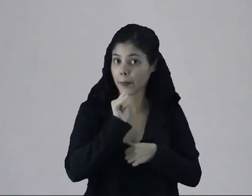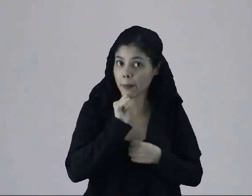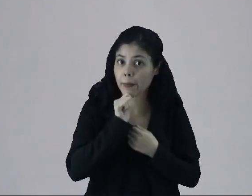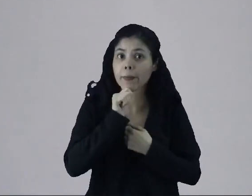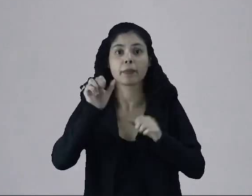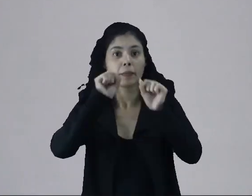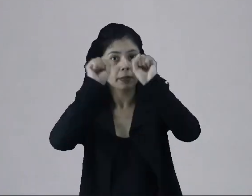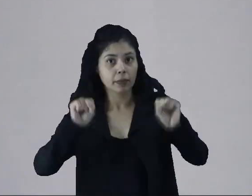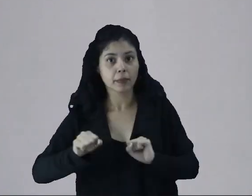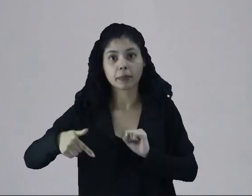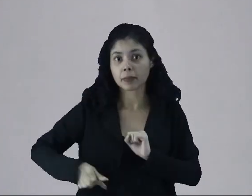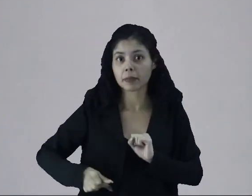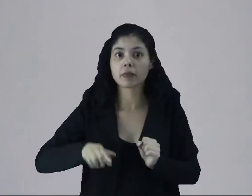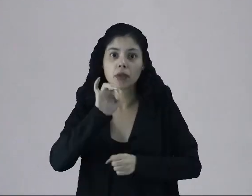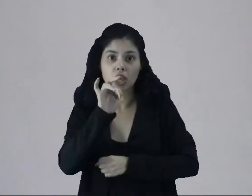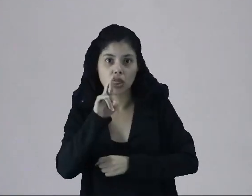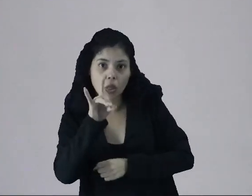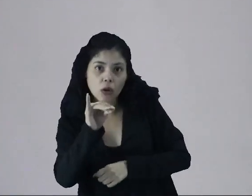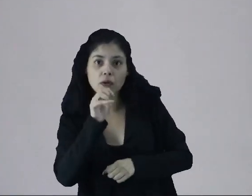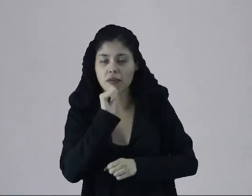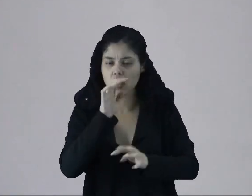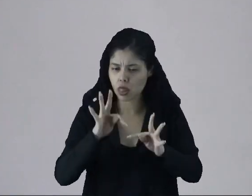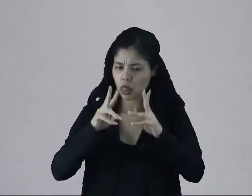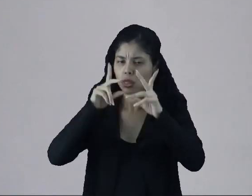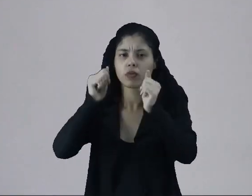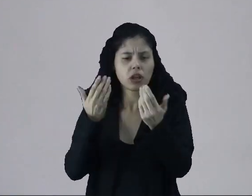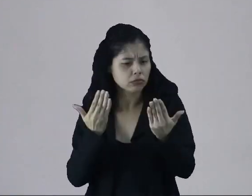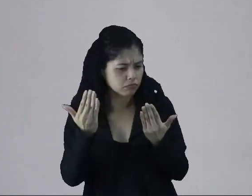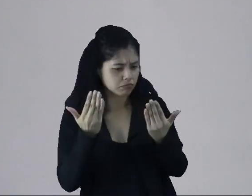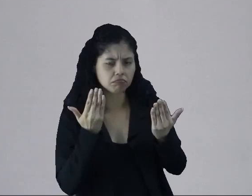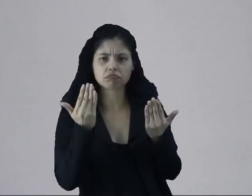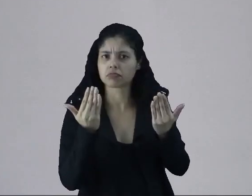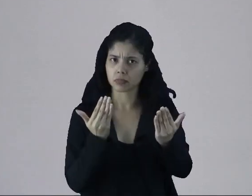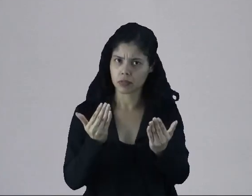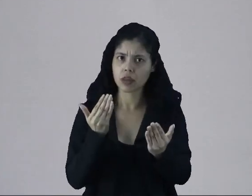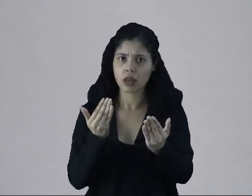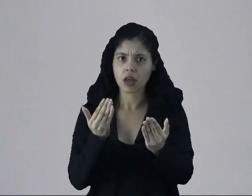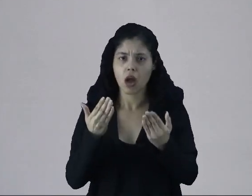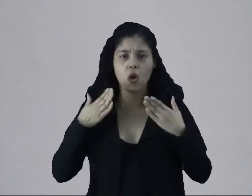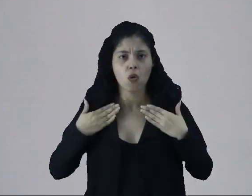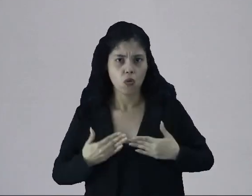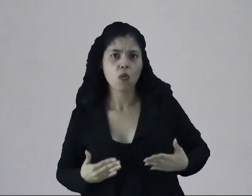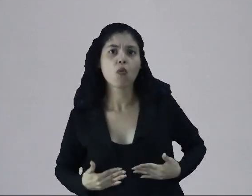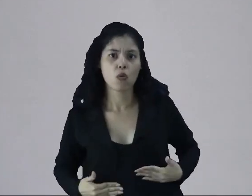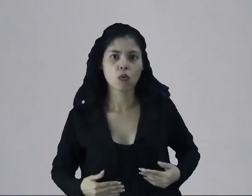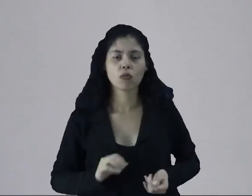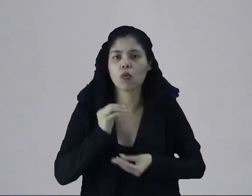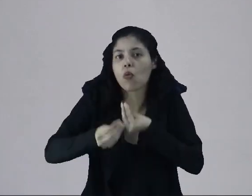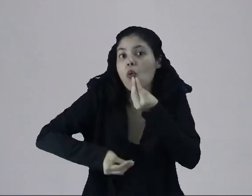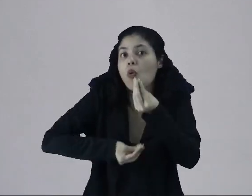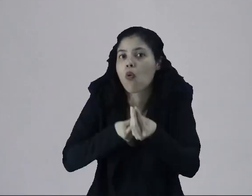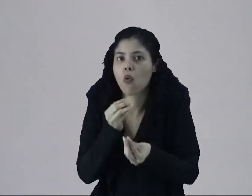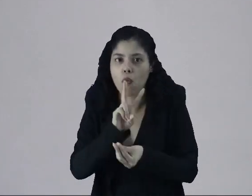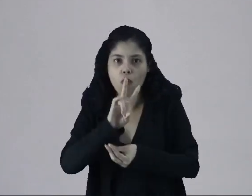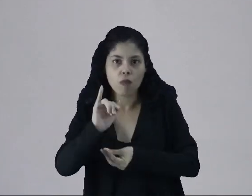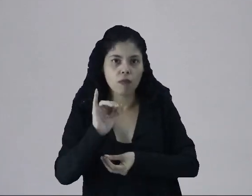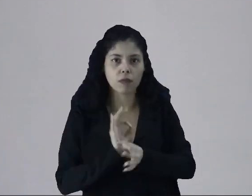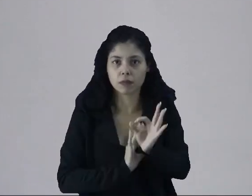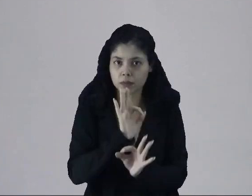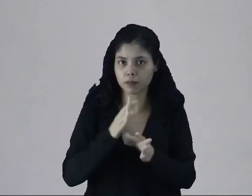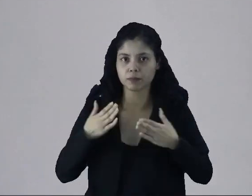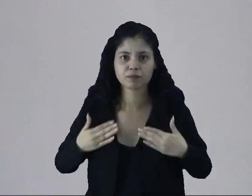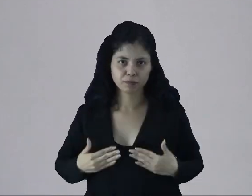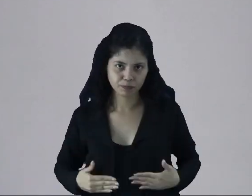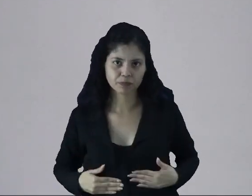sistema digestório, endócrino e tudo aquilo que está associado ao comportamento do corpo humano, ao funcionamento das nossas funções,